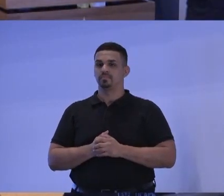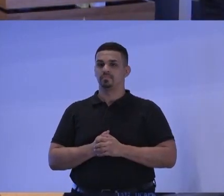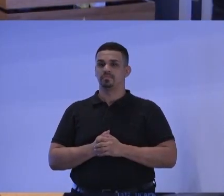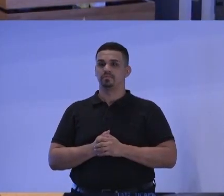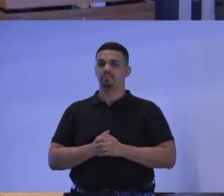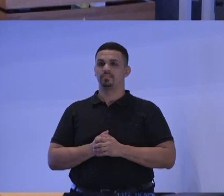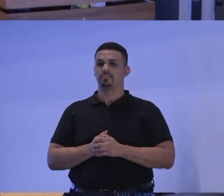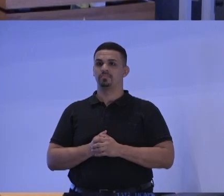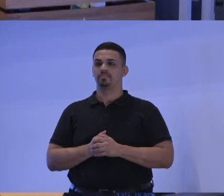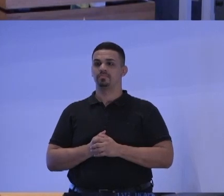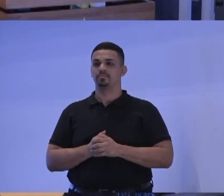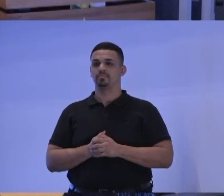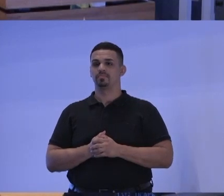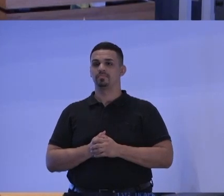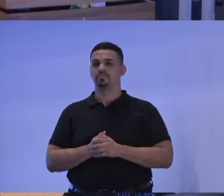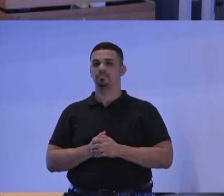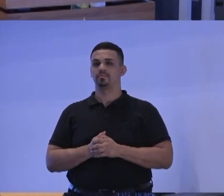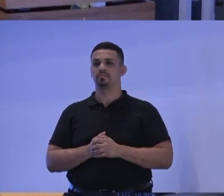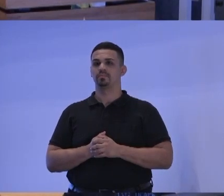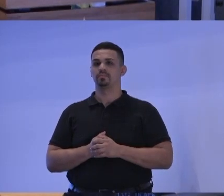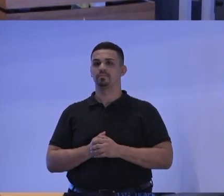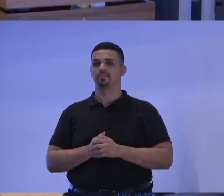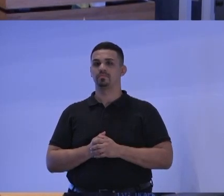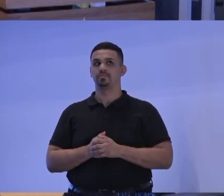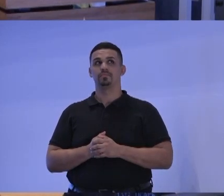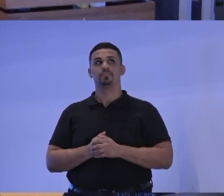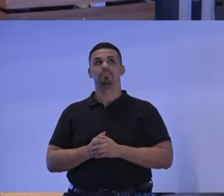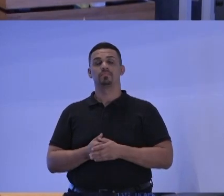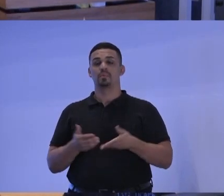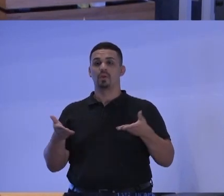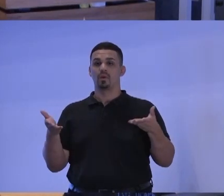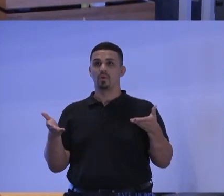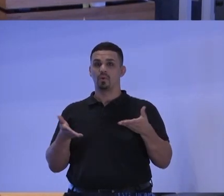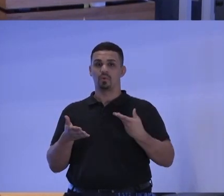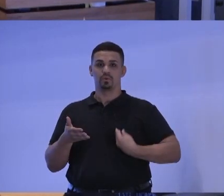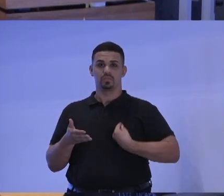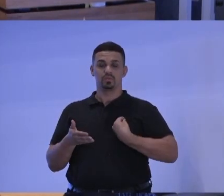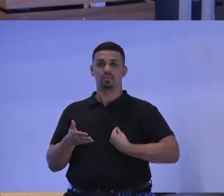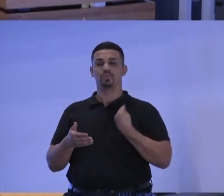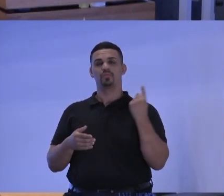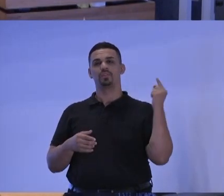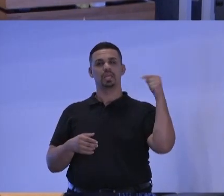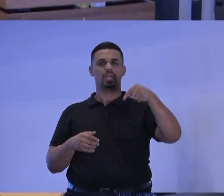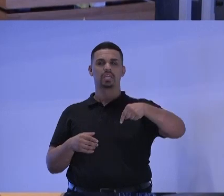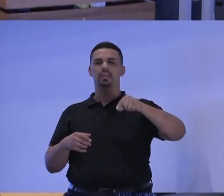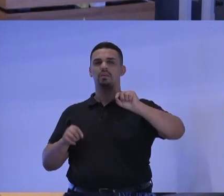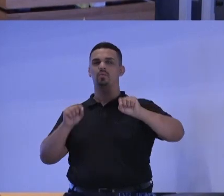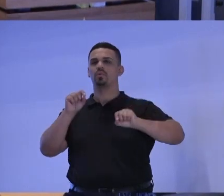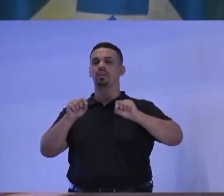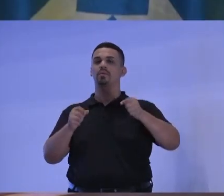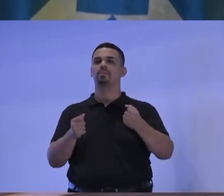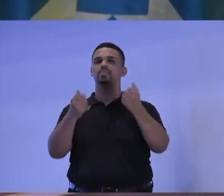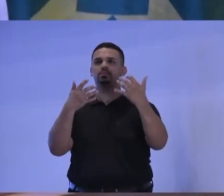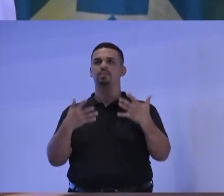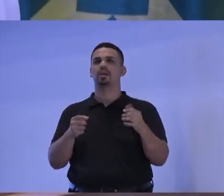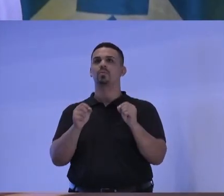Bom, então, hoje eu estou aqui para falar para vocês sobre o que é a hanseníase, né?